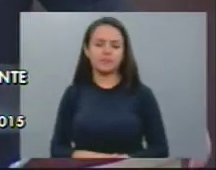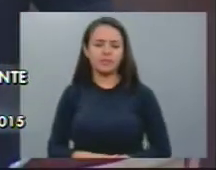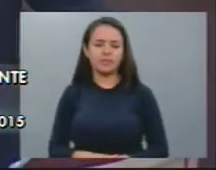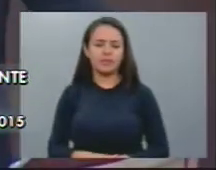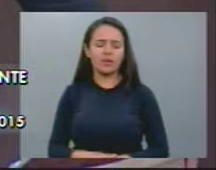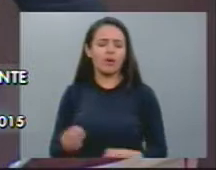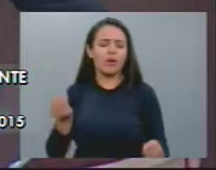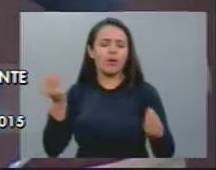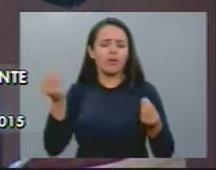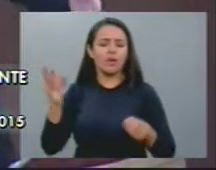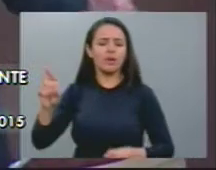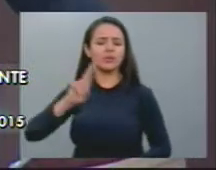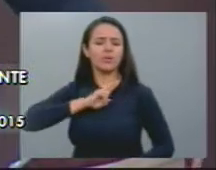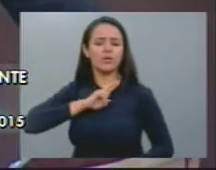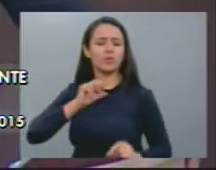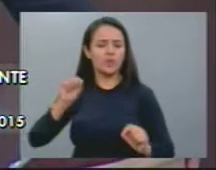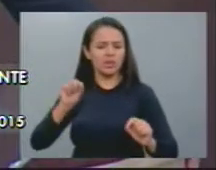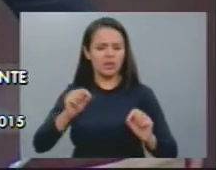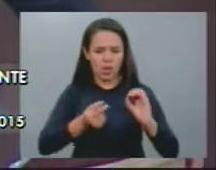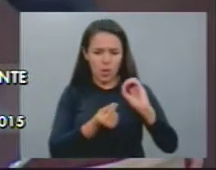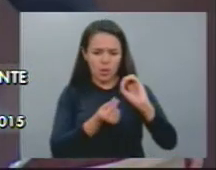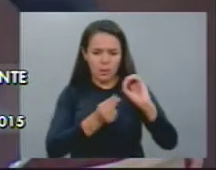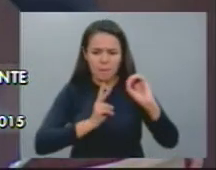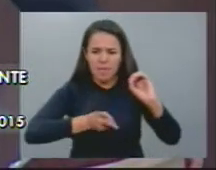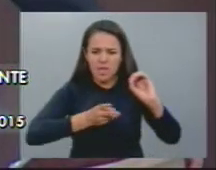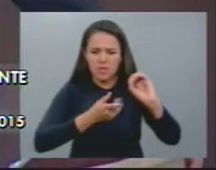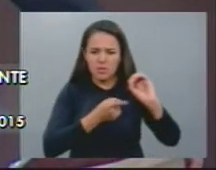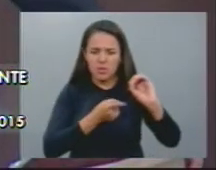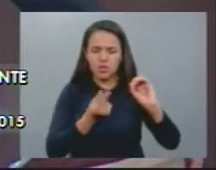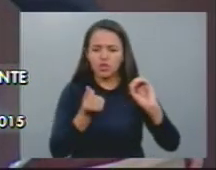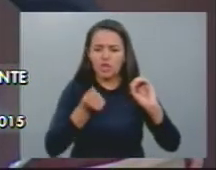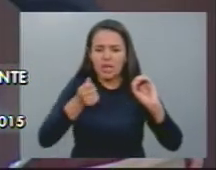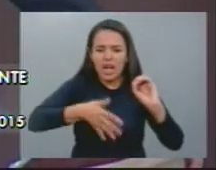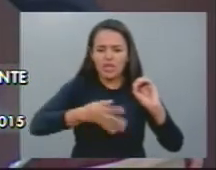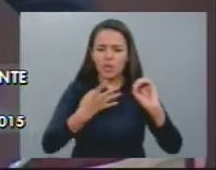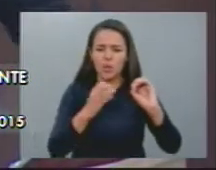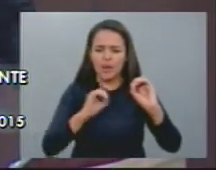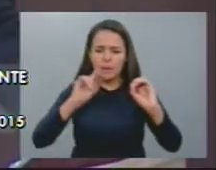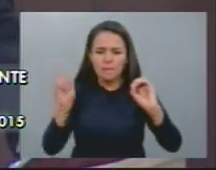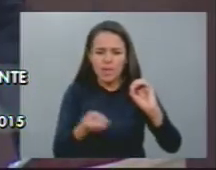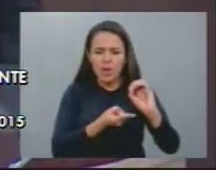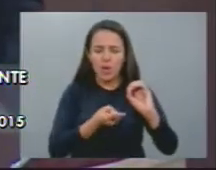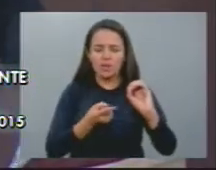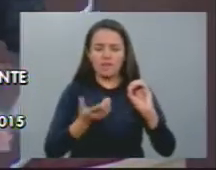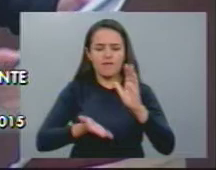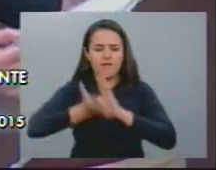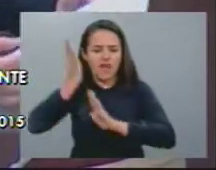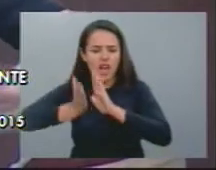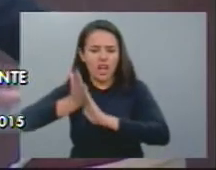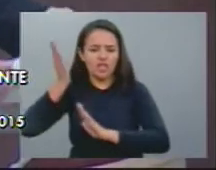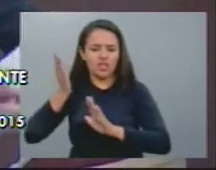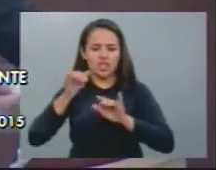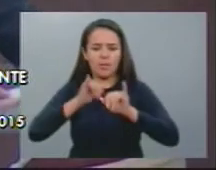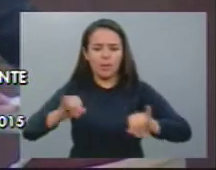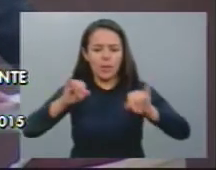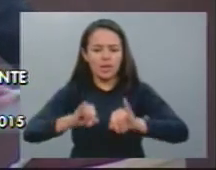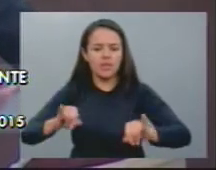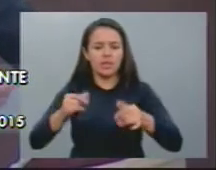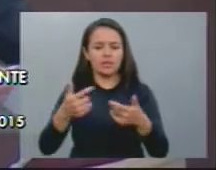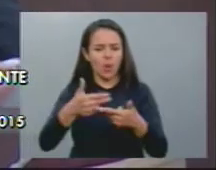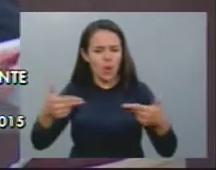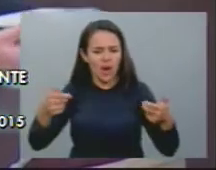da bancada do governo? Vai querer manter esse recurso para publicidade, viagens e eventos? Vocês estão querendo dizer que, por